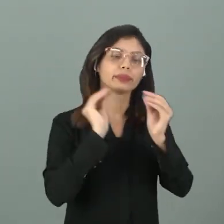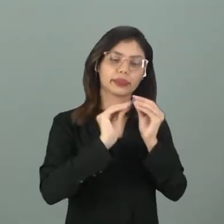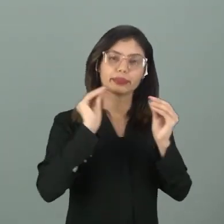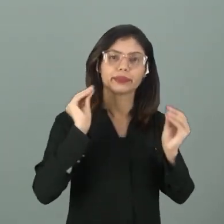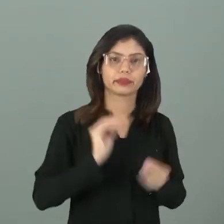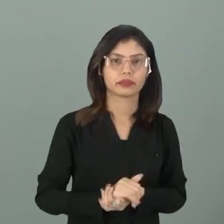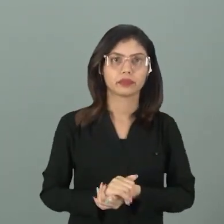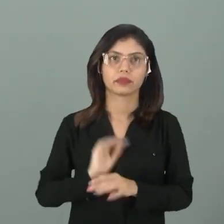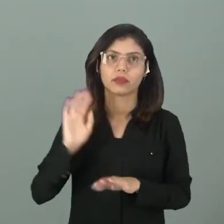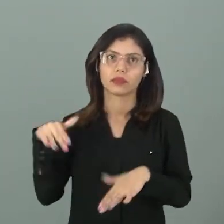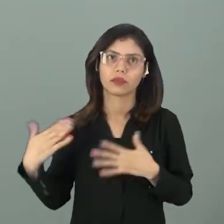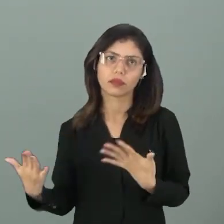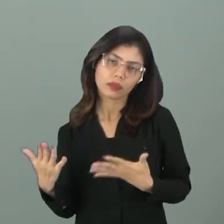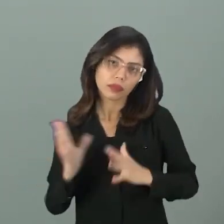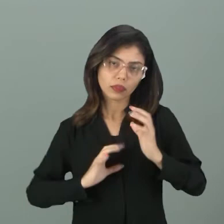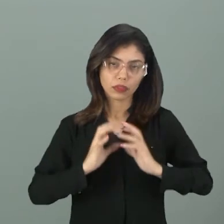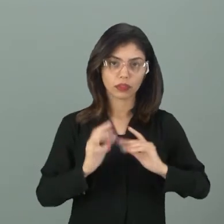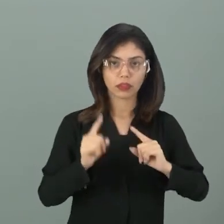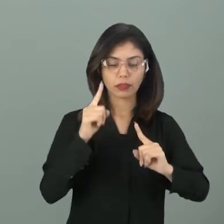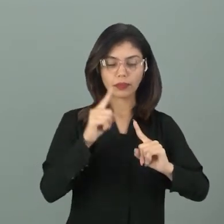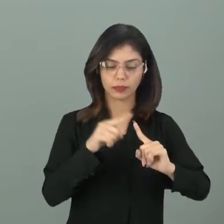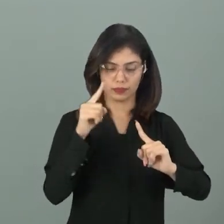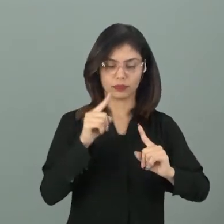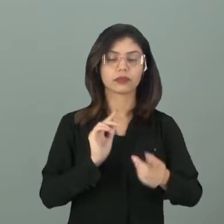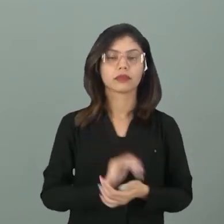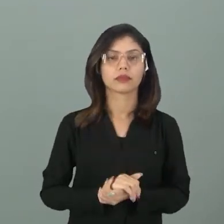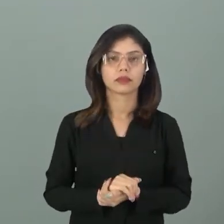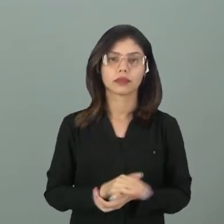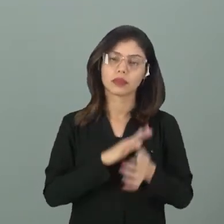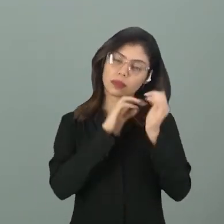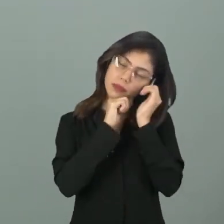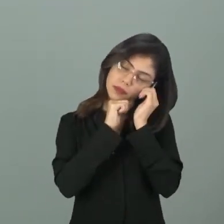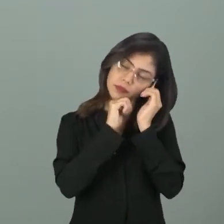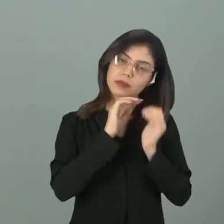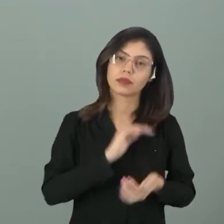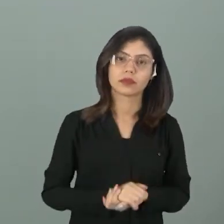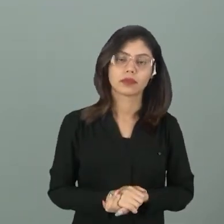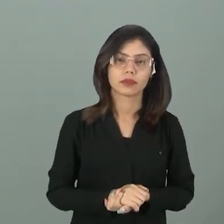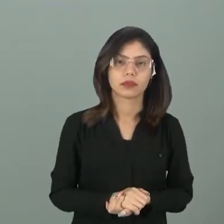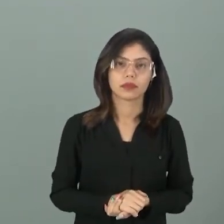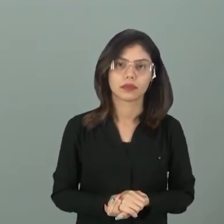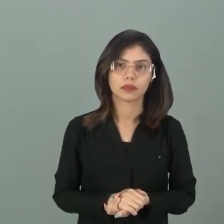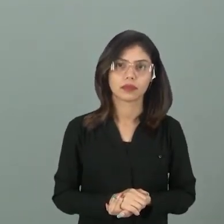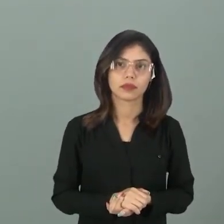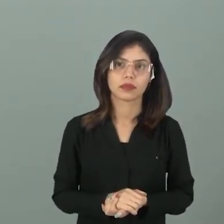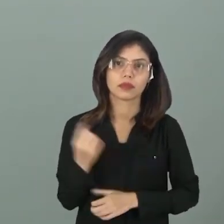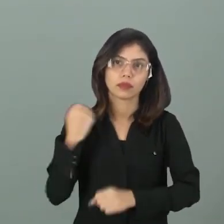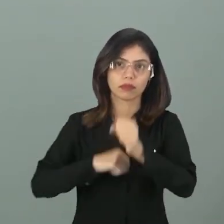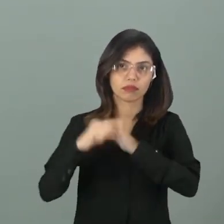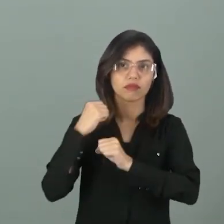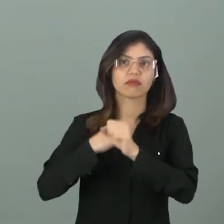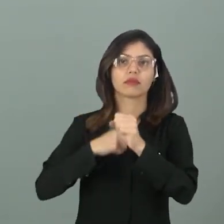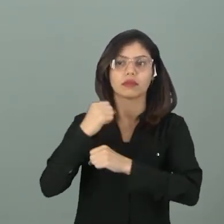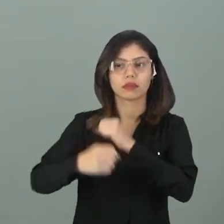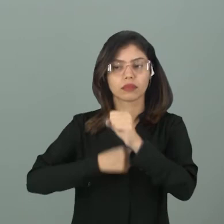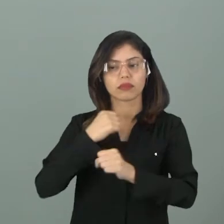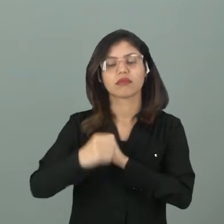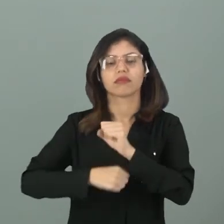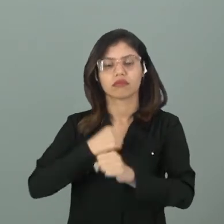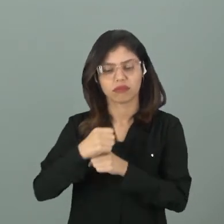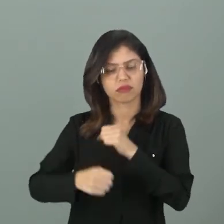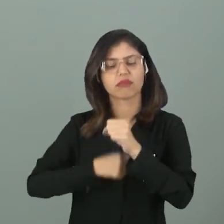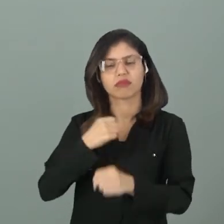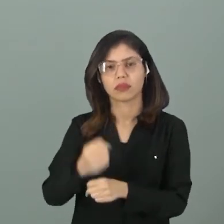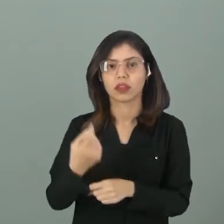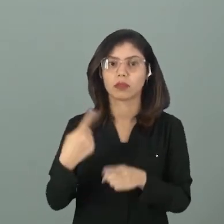Bela Adormecida qual é? Ela fura o dedo na agulha, adormece, né? Ela passa anos dormindo ali, todo mundo triste,